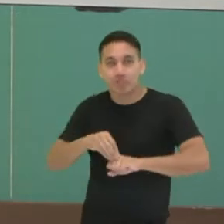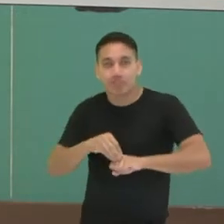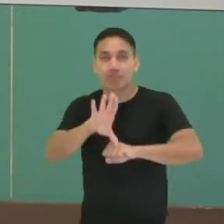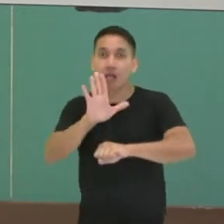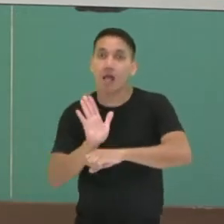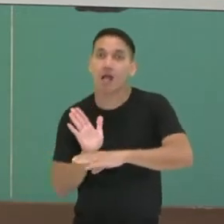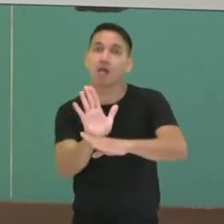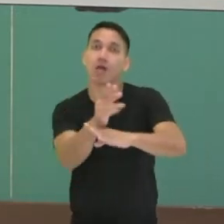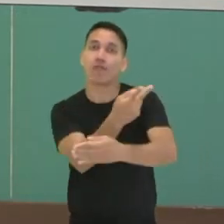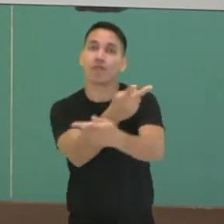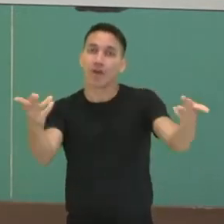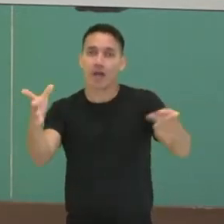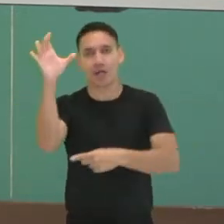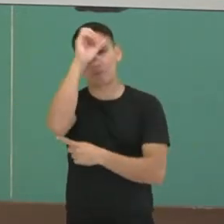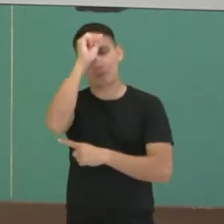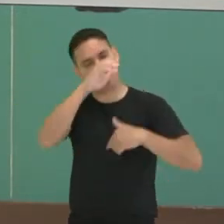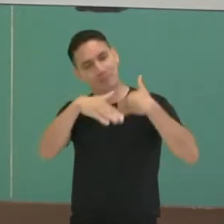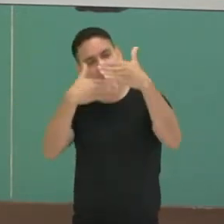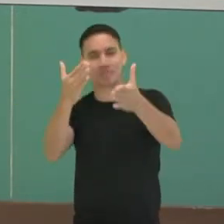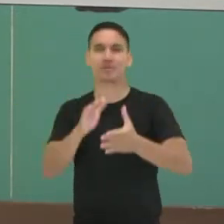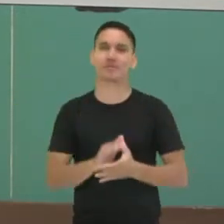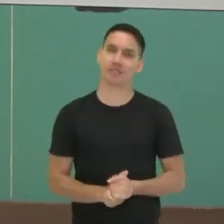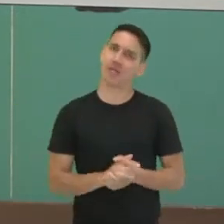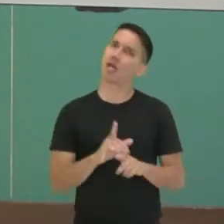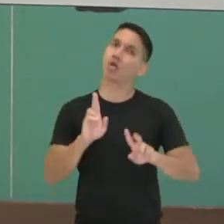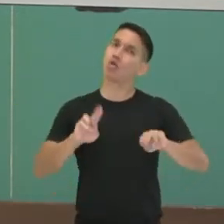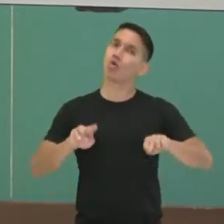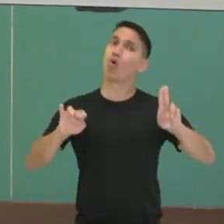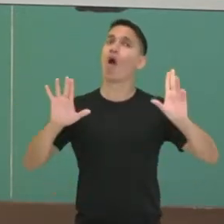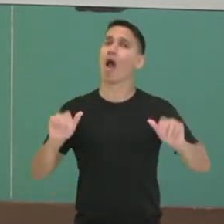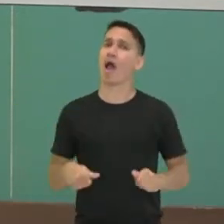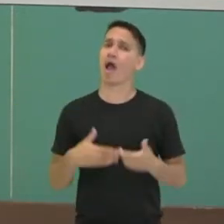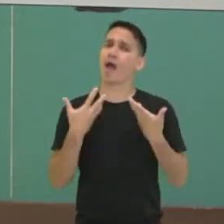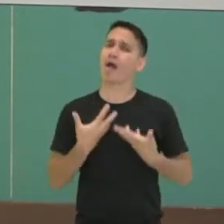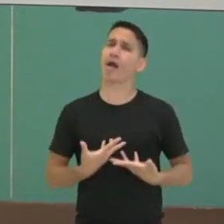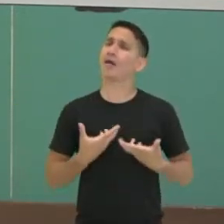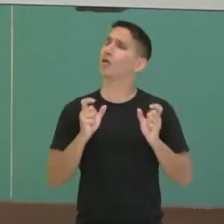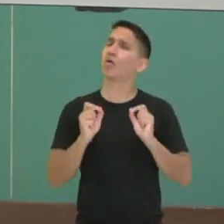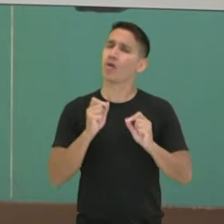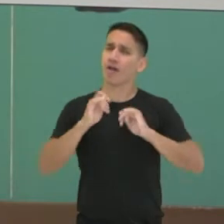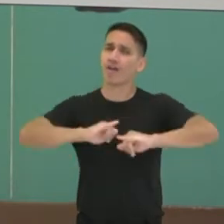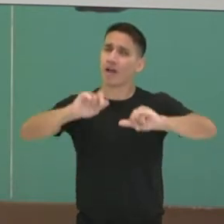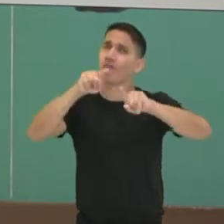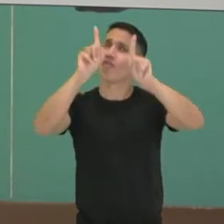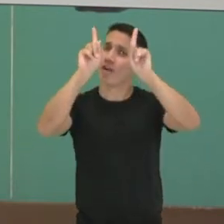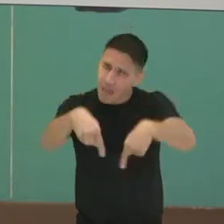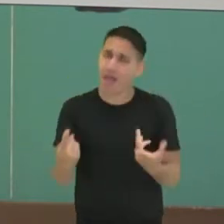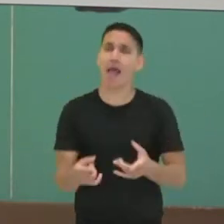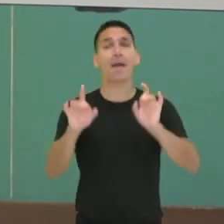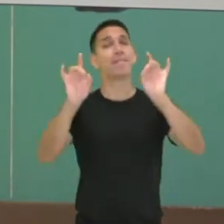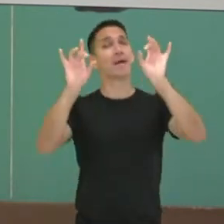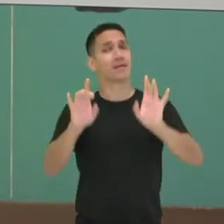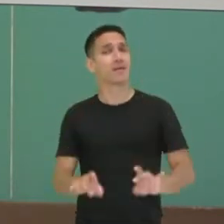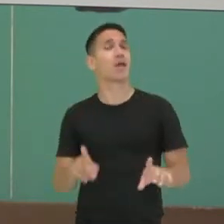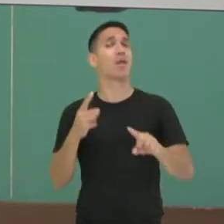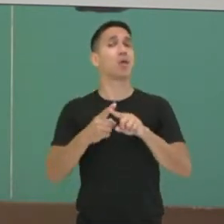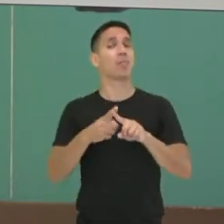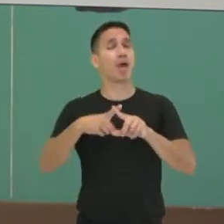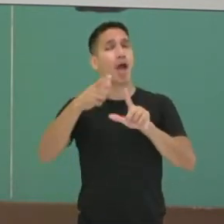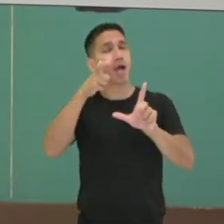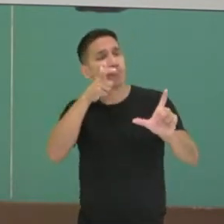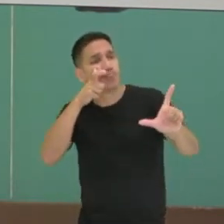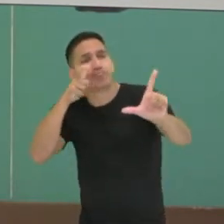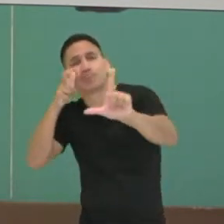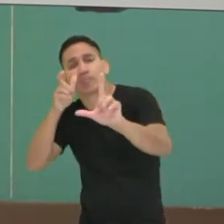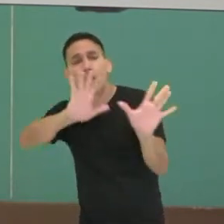com o aprendizado de vocês. Não canso de expressar o meu apreço, dizer o quanto vocês são especiais por estarem aí contemplando,